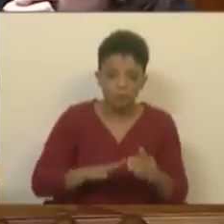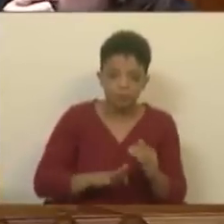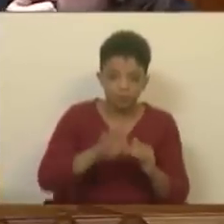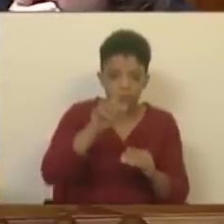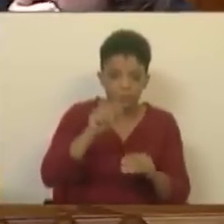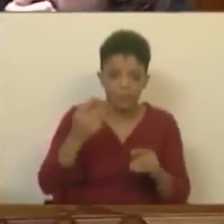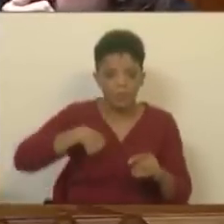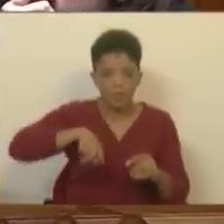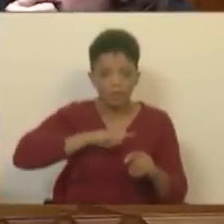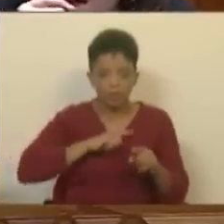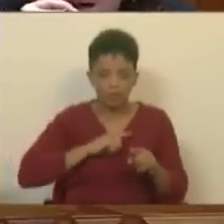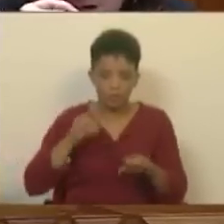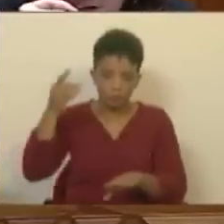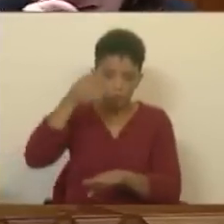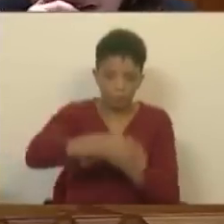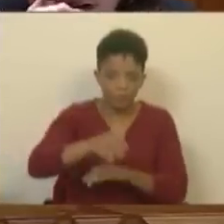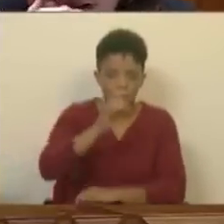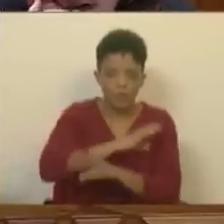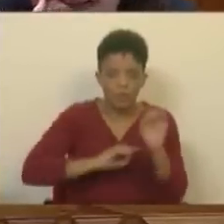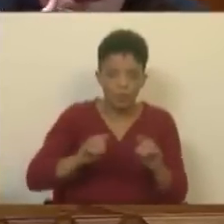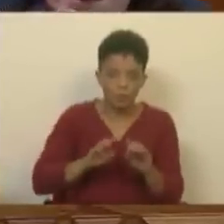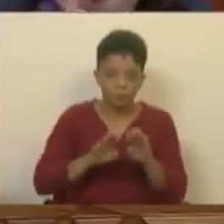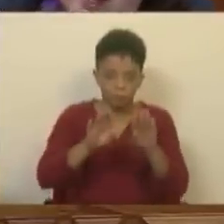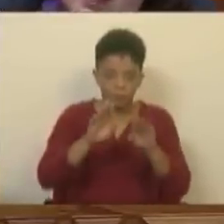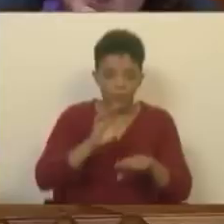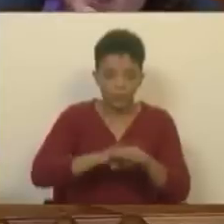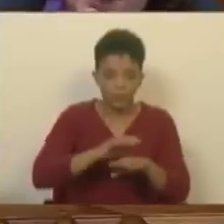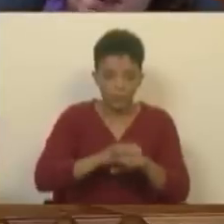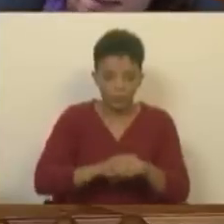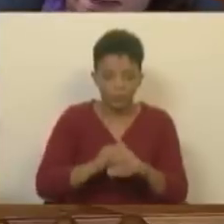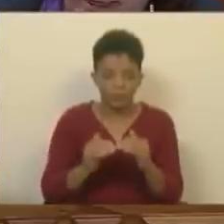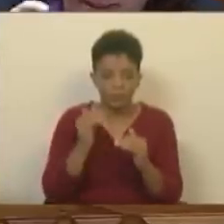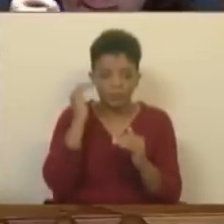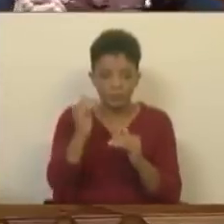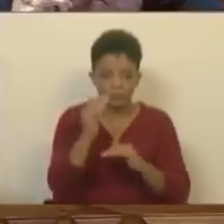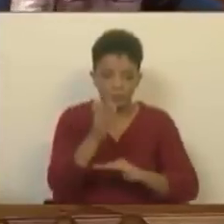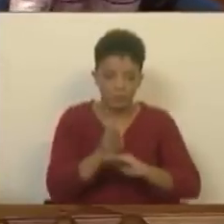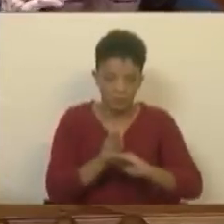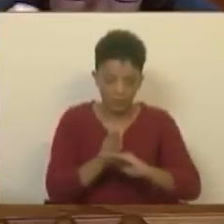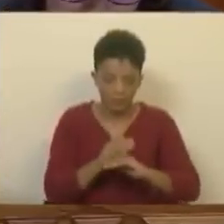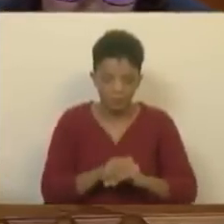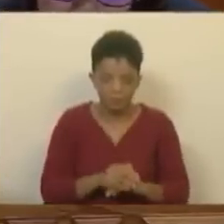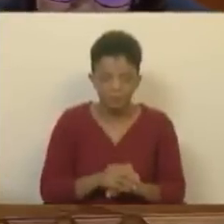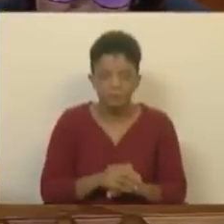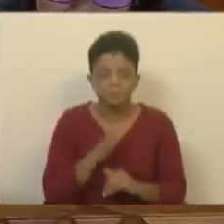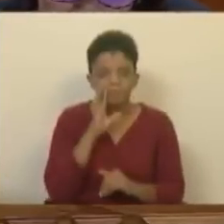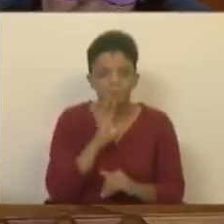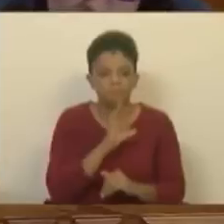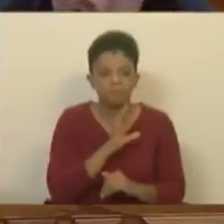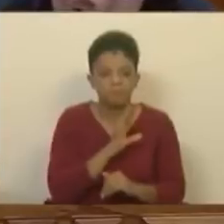e nós crescemos mais do que as Europa que estava a dizer e por exemplo Acima da Média Senhor